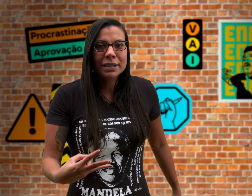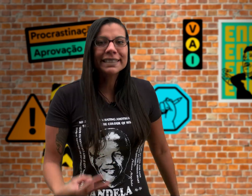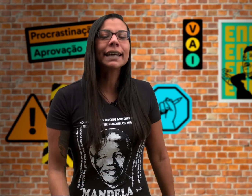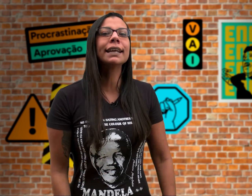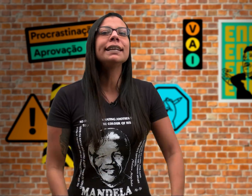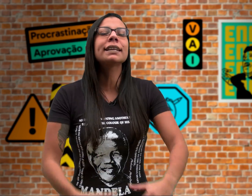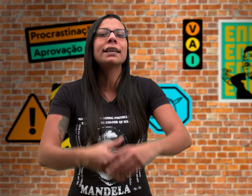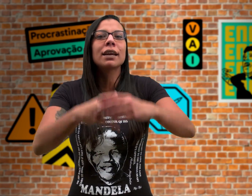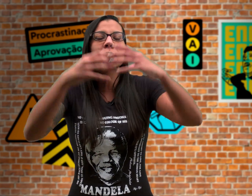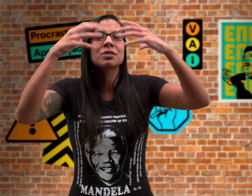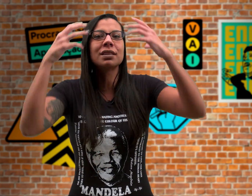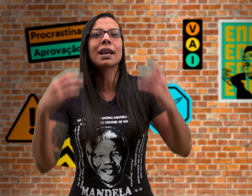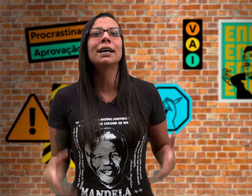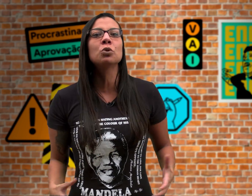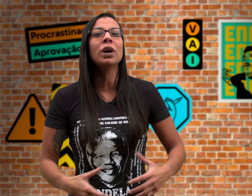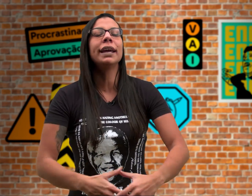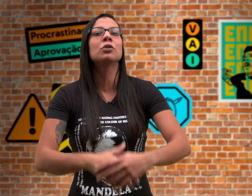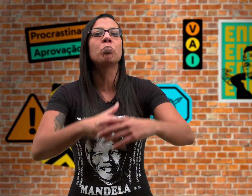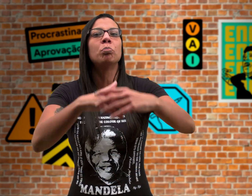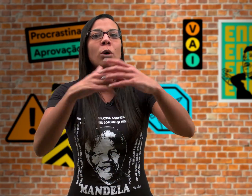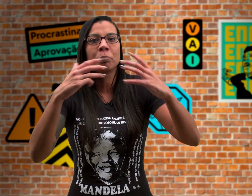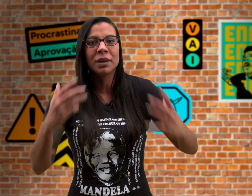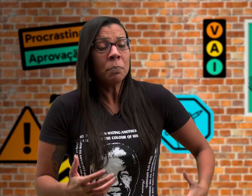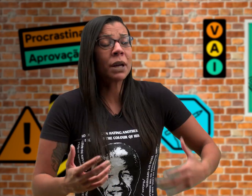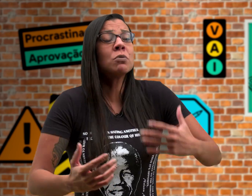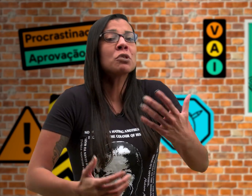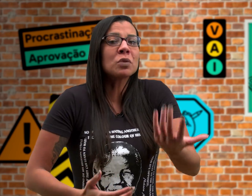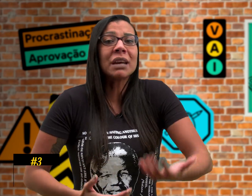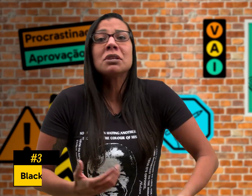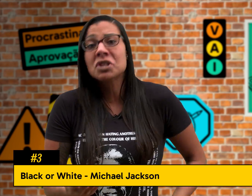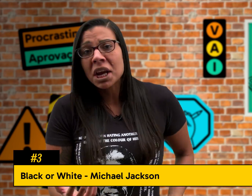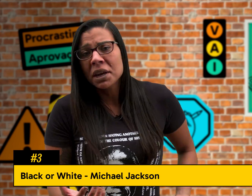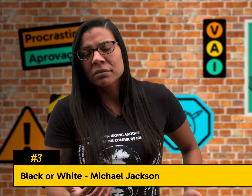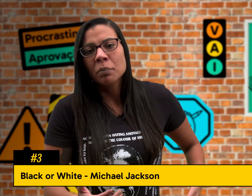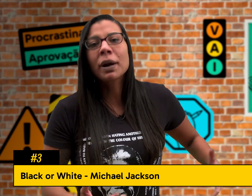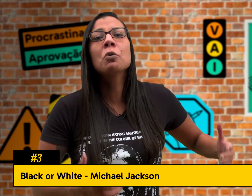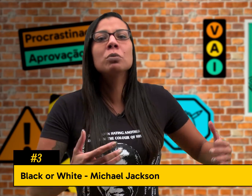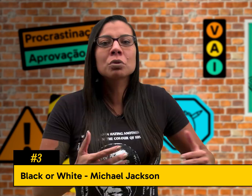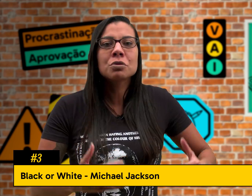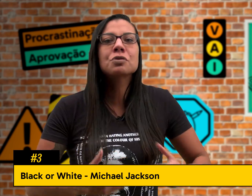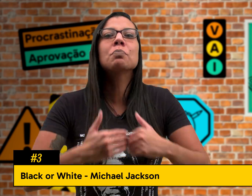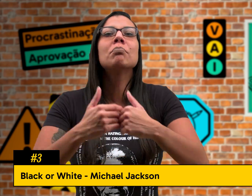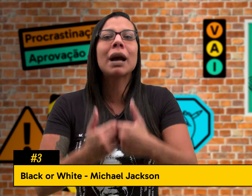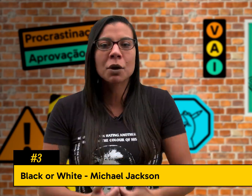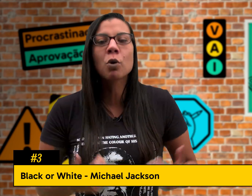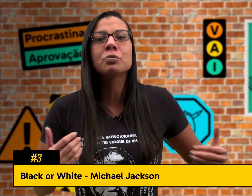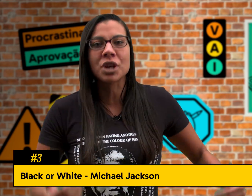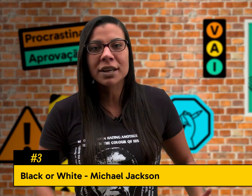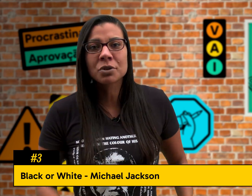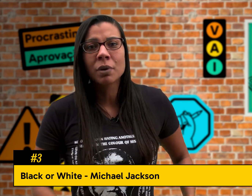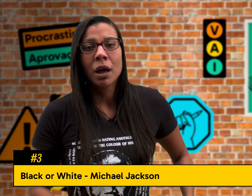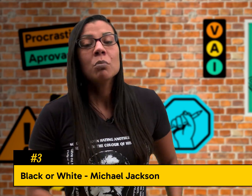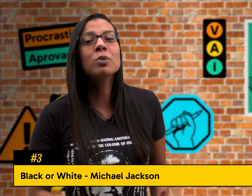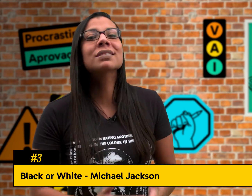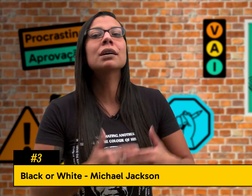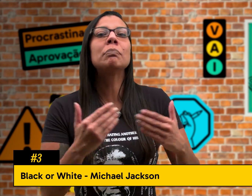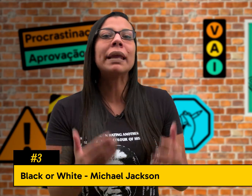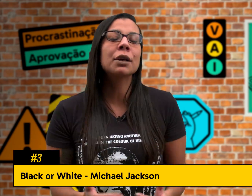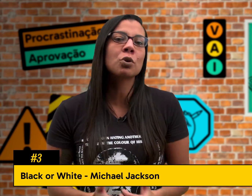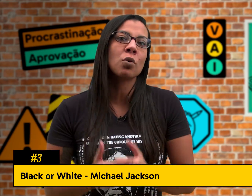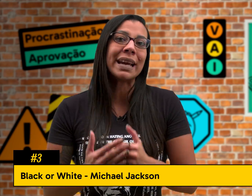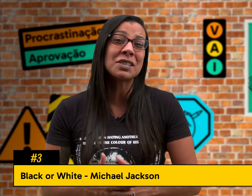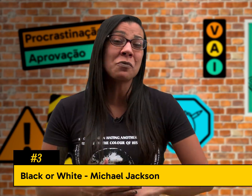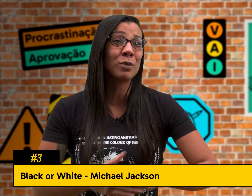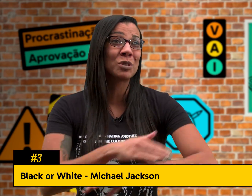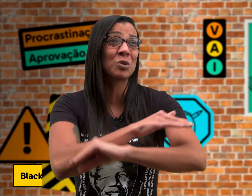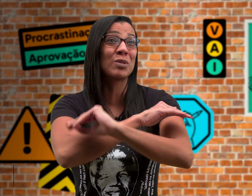3, dele que é considerado o rei do pop. Para uns, MJ, para outros, Michael Jackson. Música